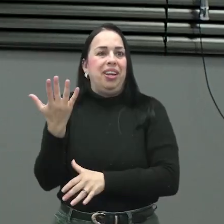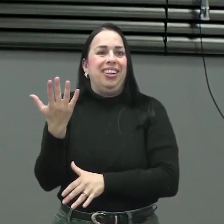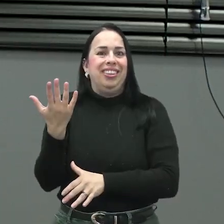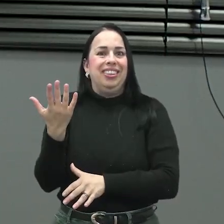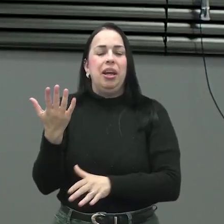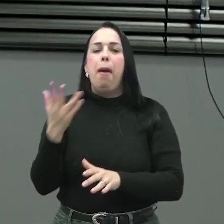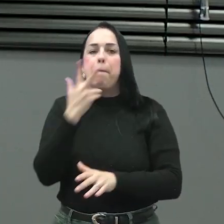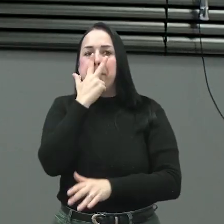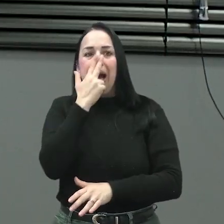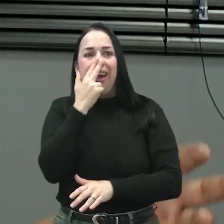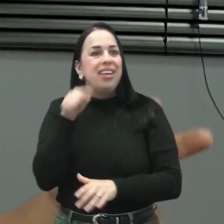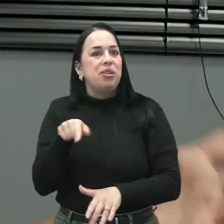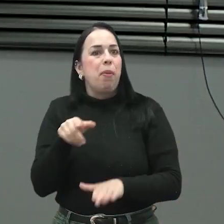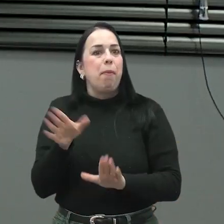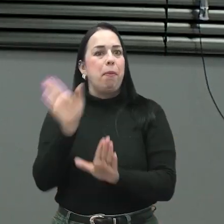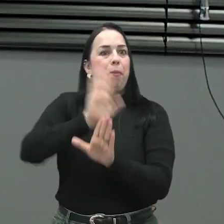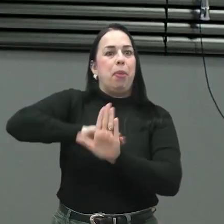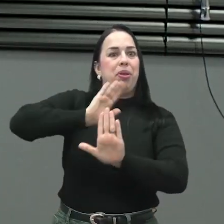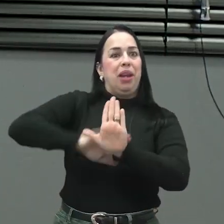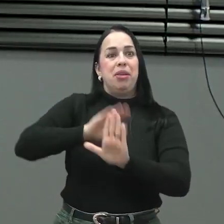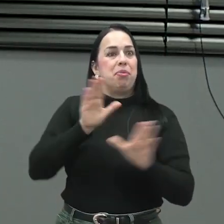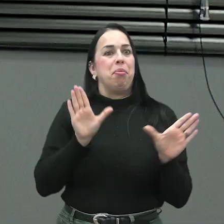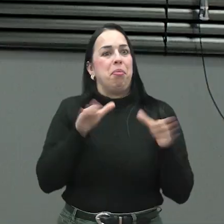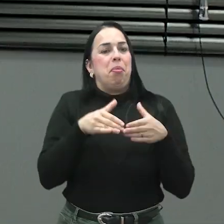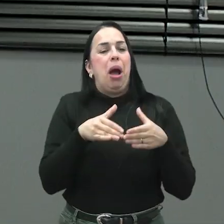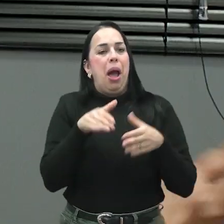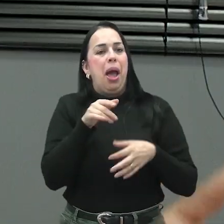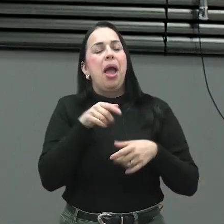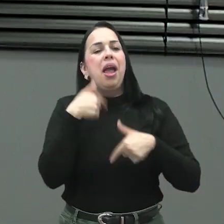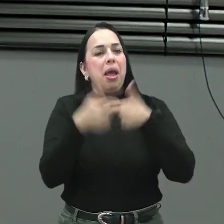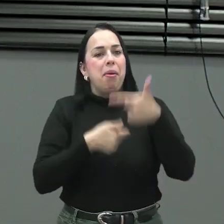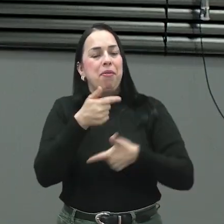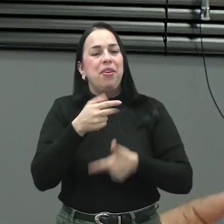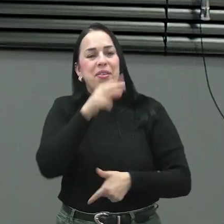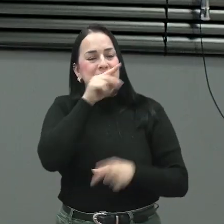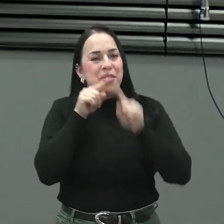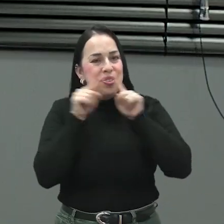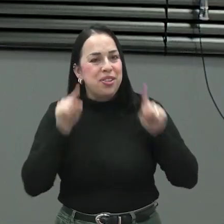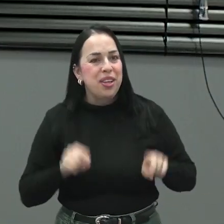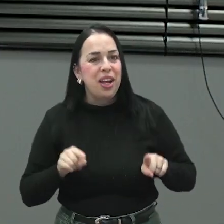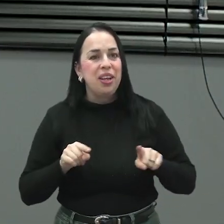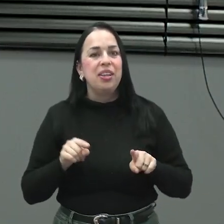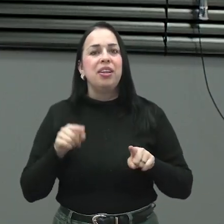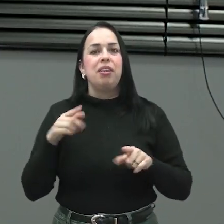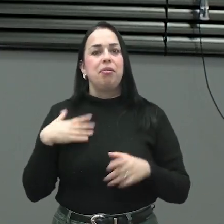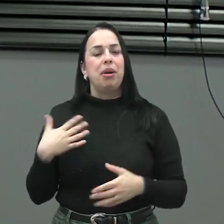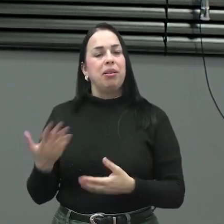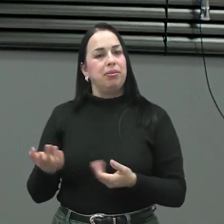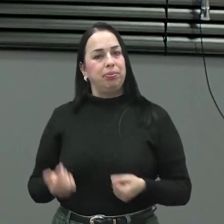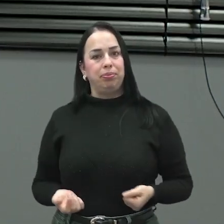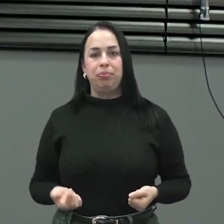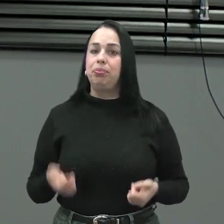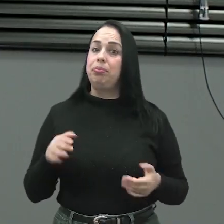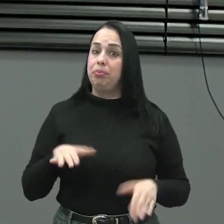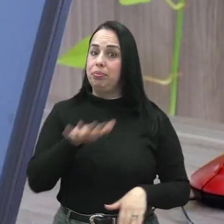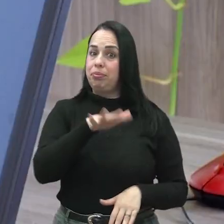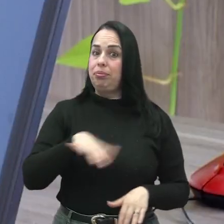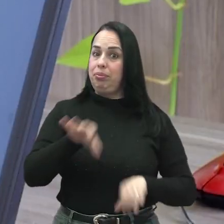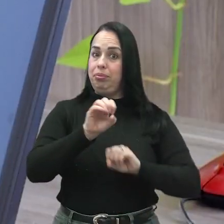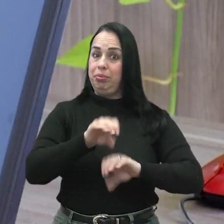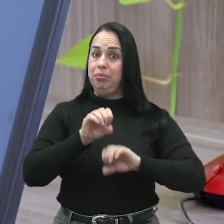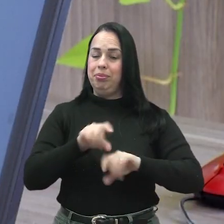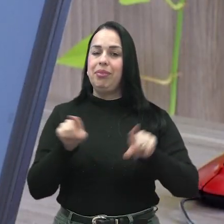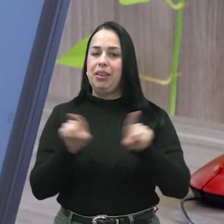você acaba criando como se fosse um quadro de funcionários mesmo, para você trabalhando de graça ali, 24 horas, mas fornecendo o trabalho que você precisa.